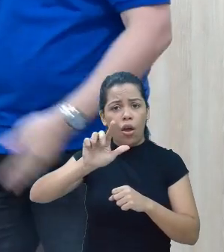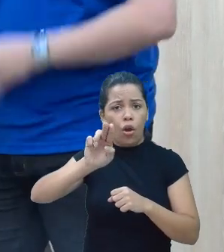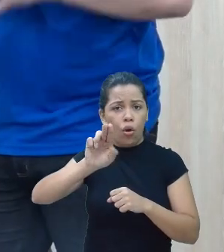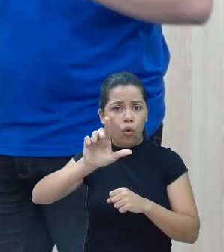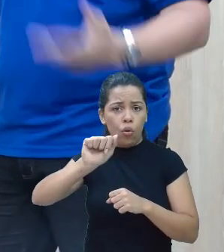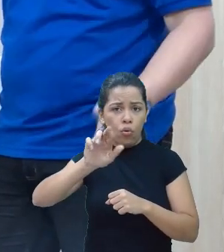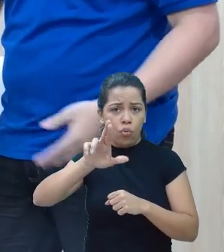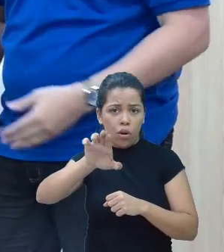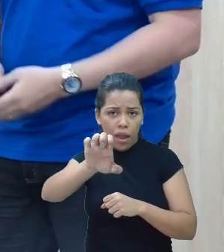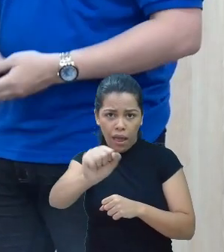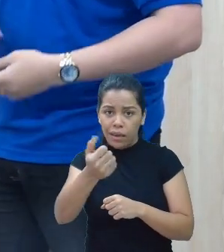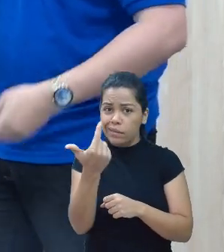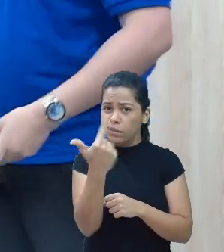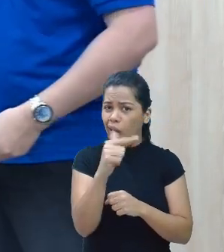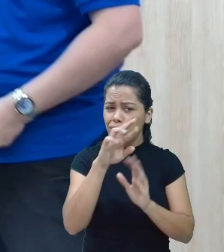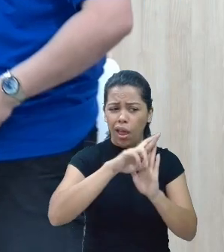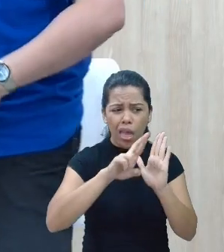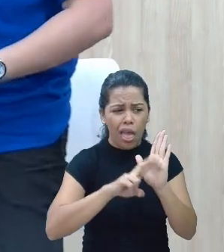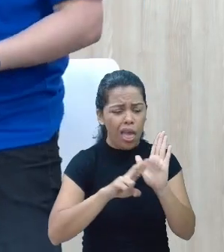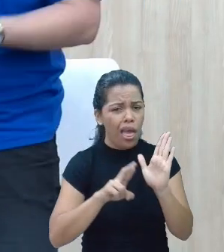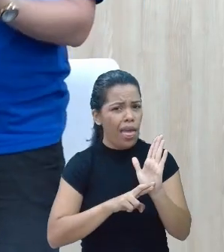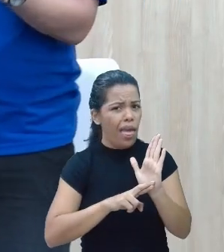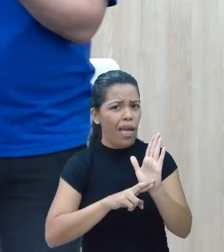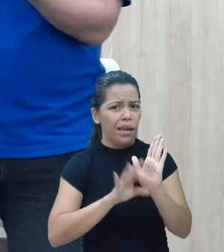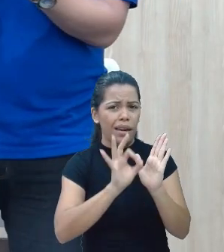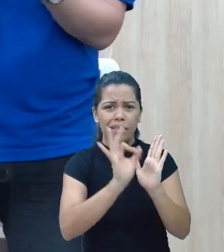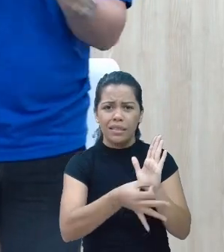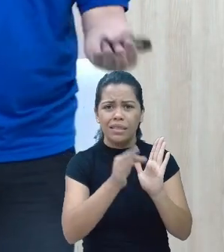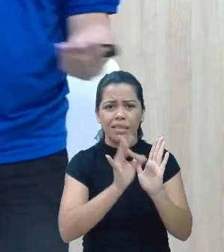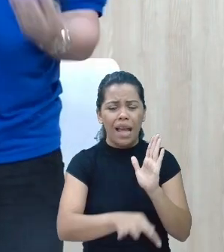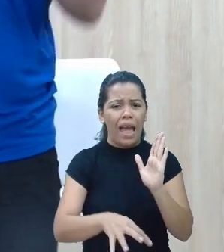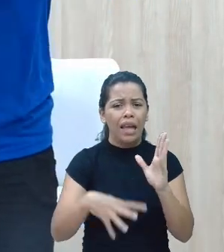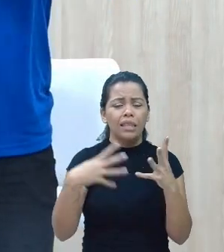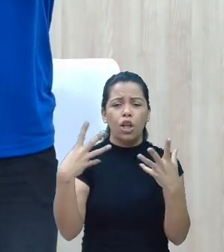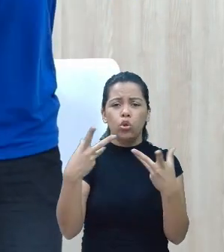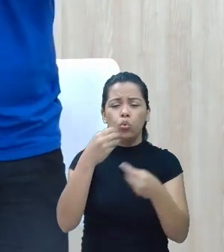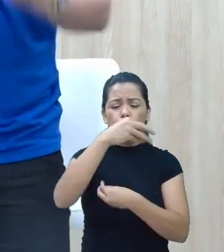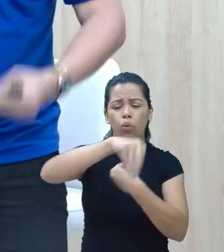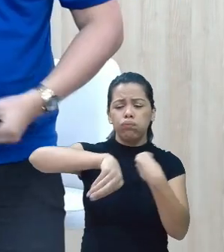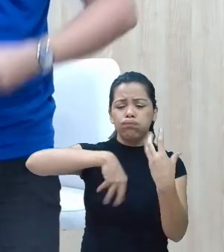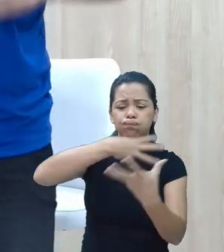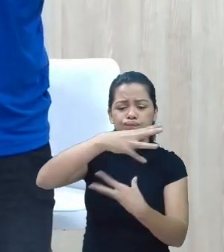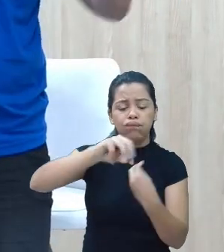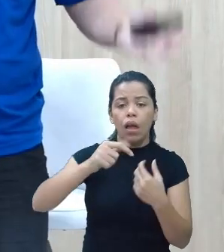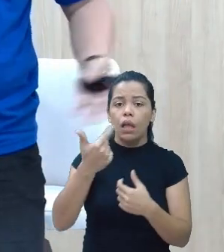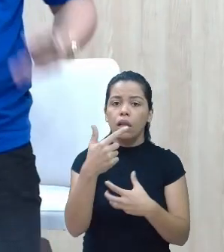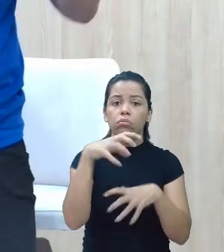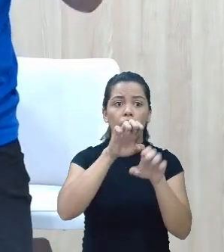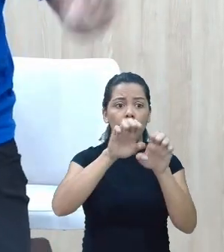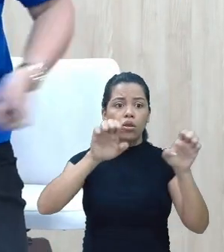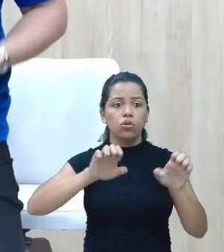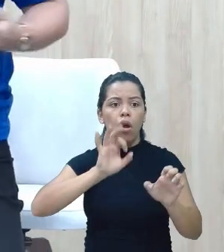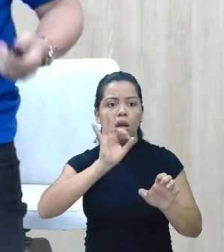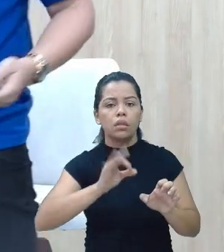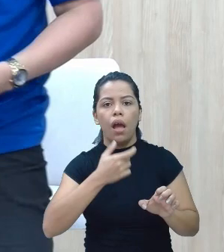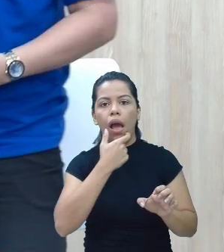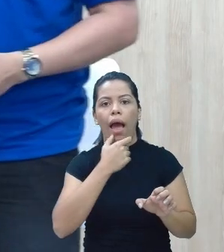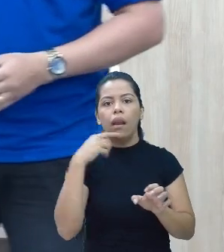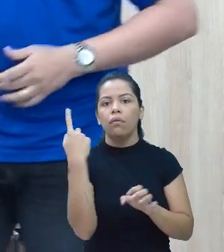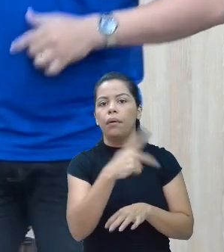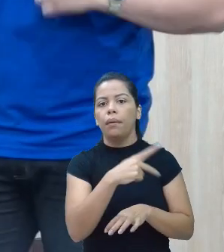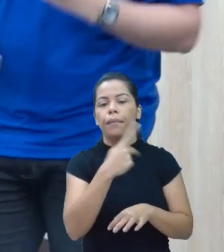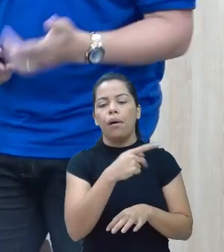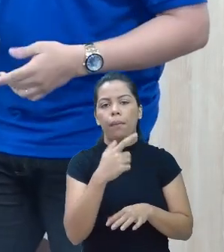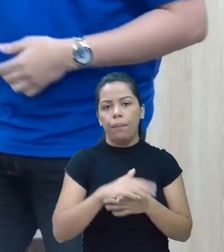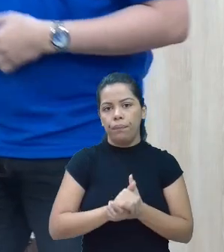coisa com a outra. Vai passando, vai levando. Não tem uma regra, professor, não tem uma estrutura. É plural, a língua é deles. E a gente vai